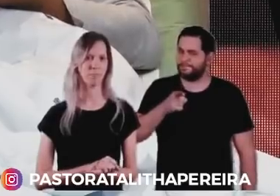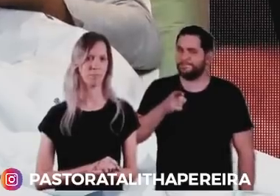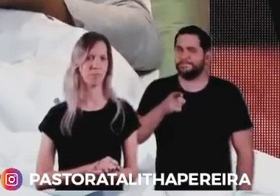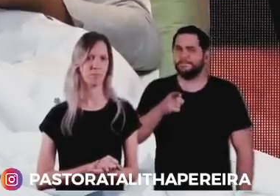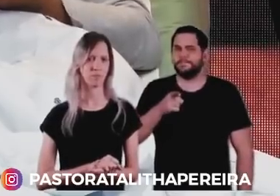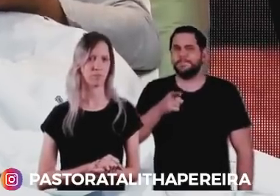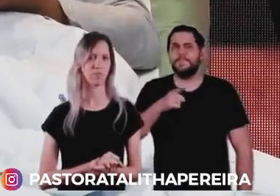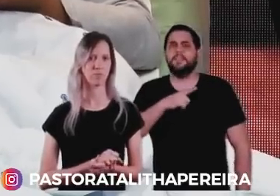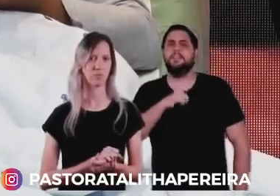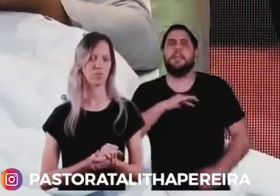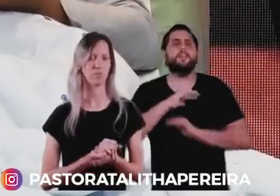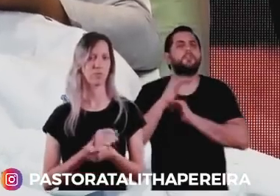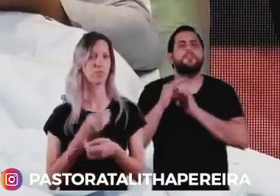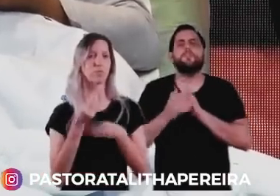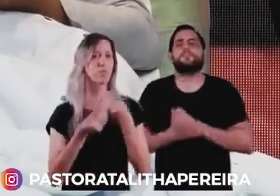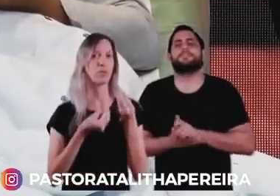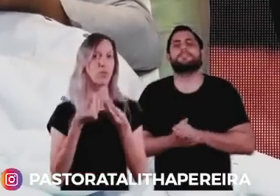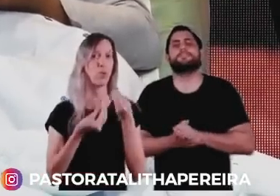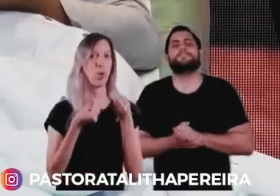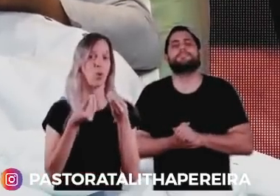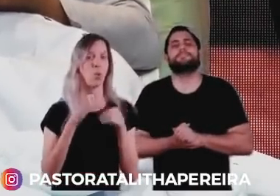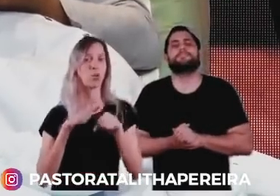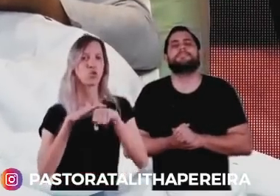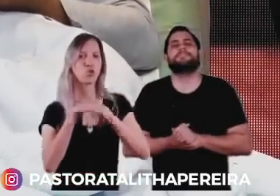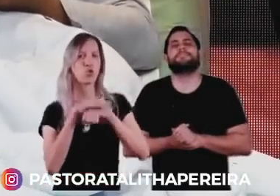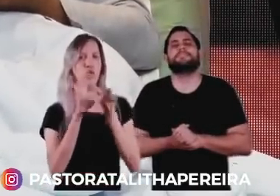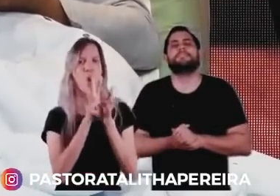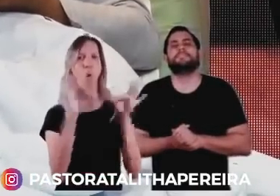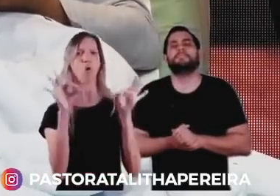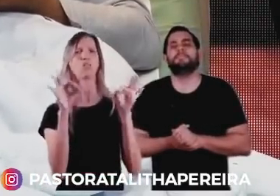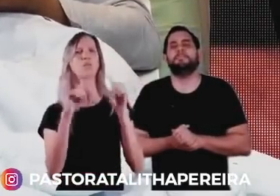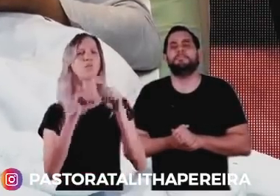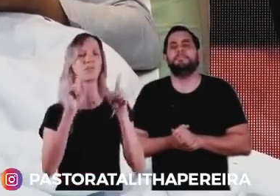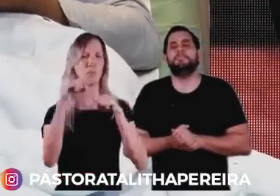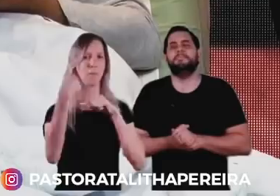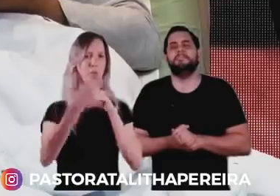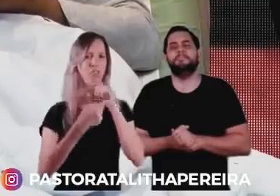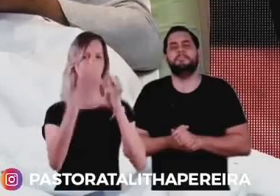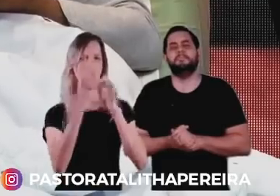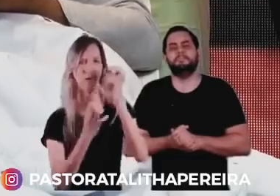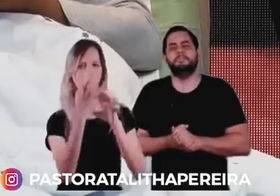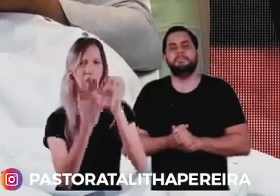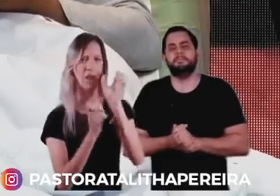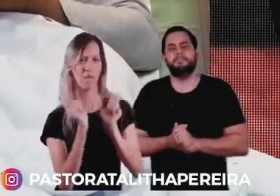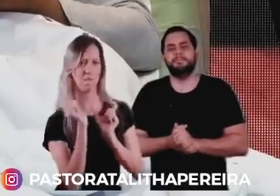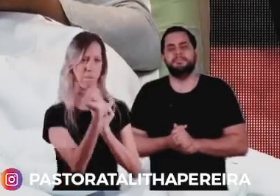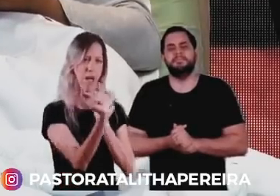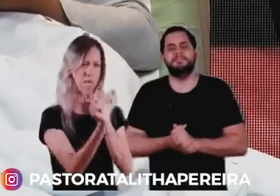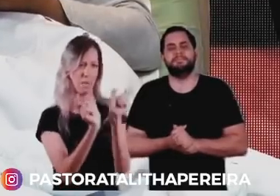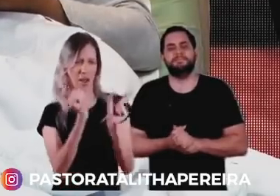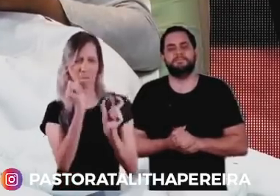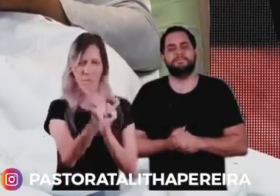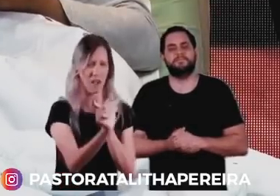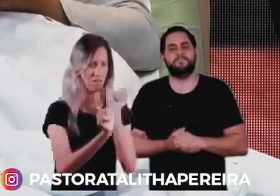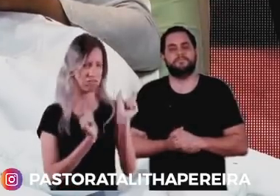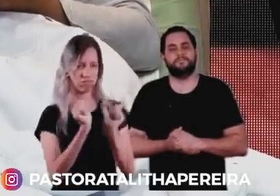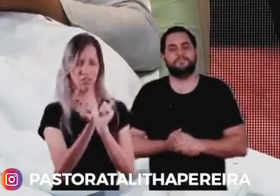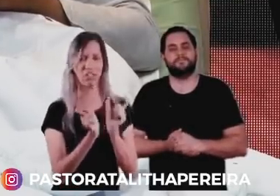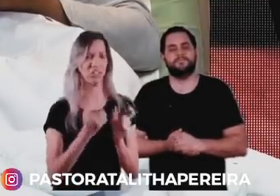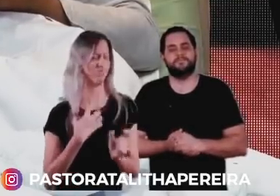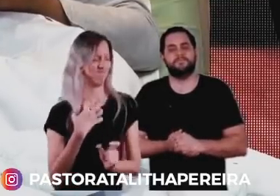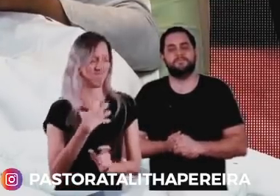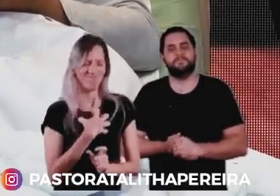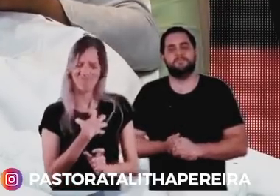tudo que deram ser uma noite ótima, né? E aí vem as discussões, vem as palavras pejorativas que